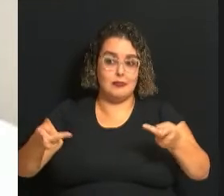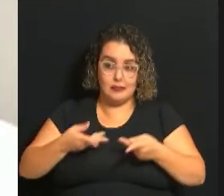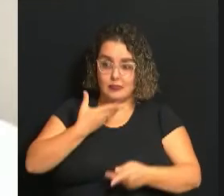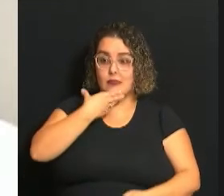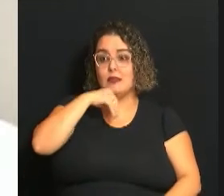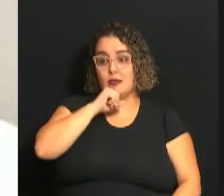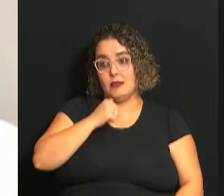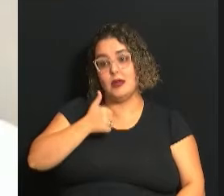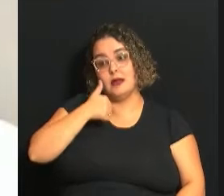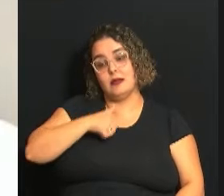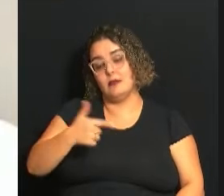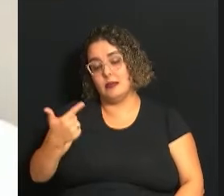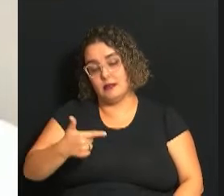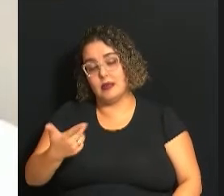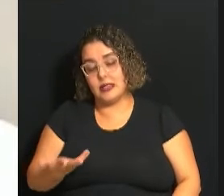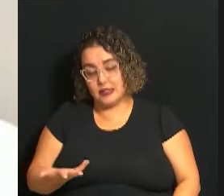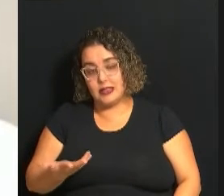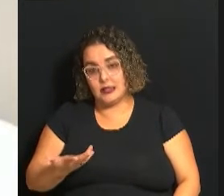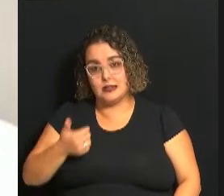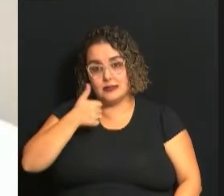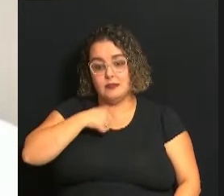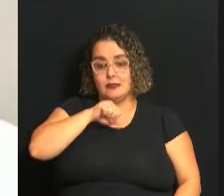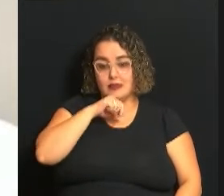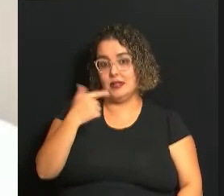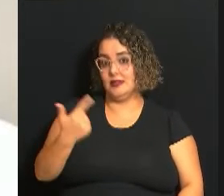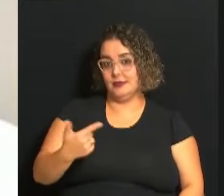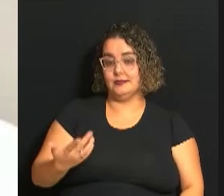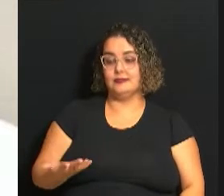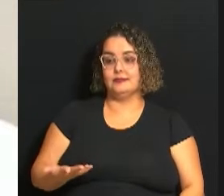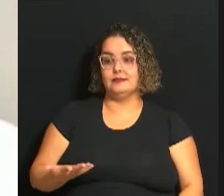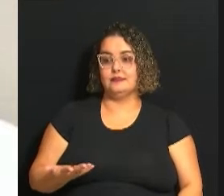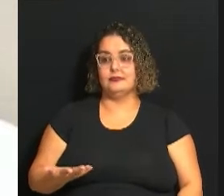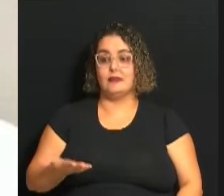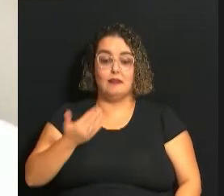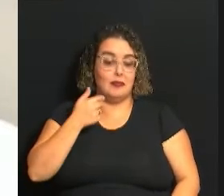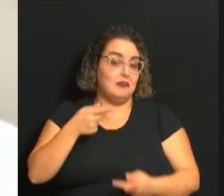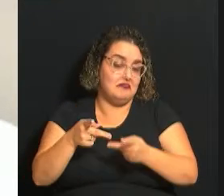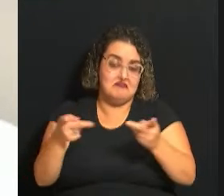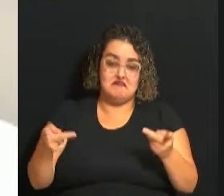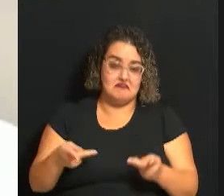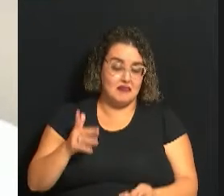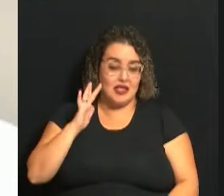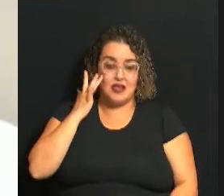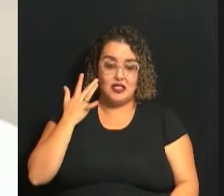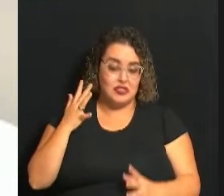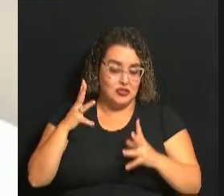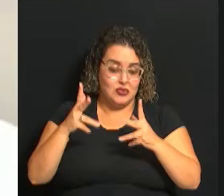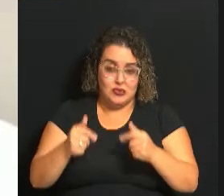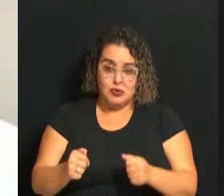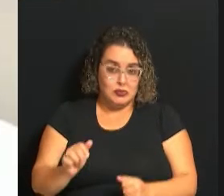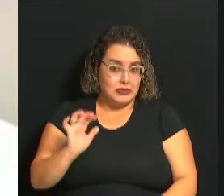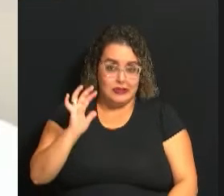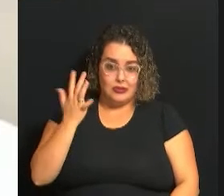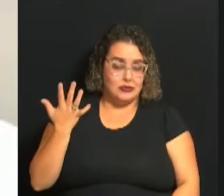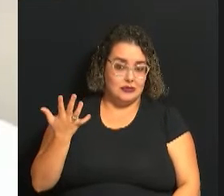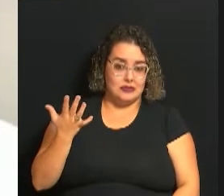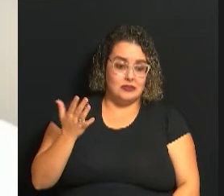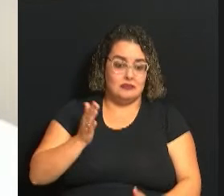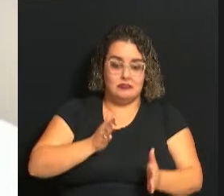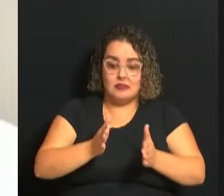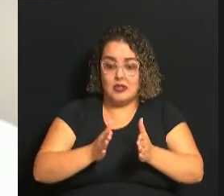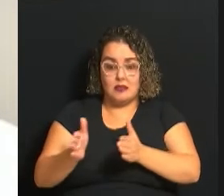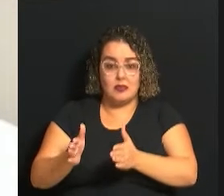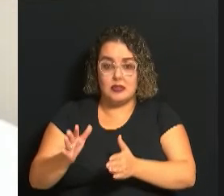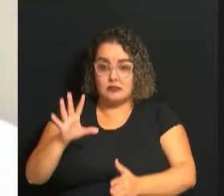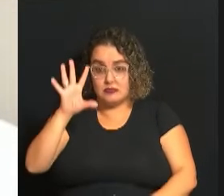madrasta. Então, assim, eu acho que tudo tem que ser do jeito que, né, que acontece. Tem hora que a gente não consegue